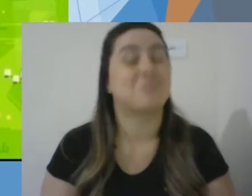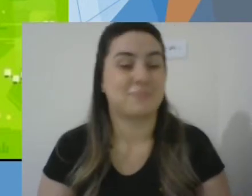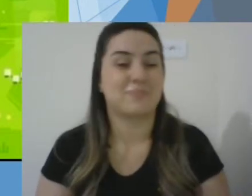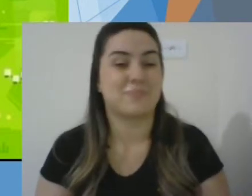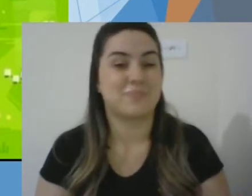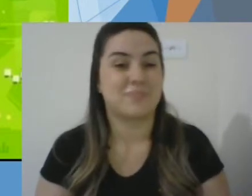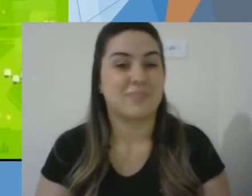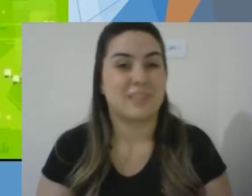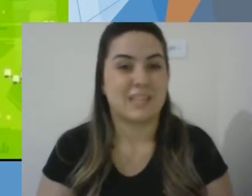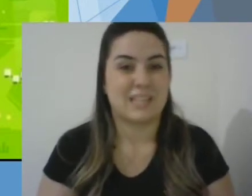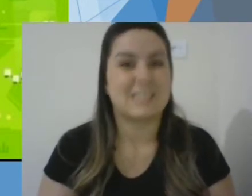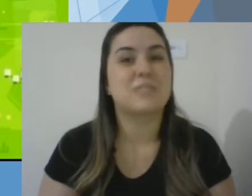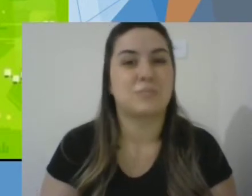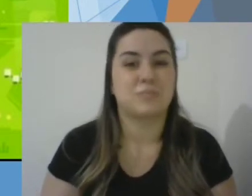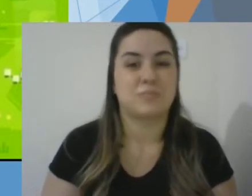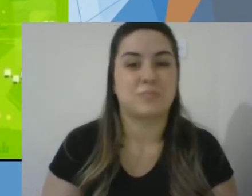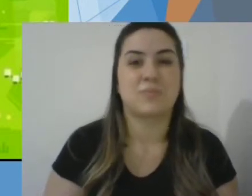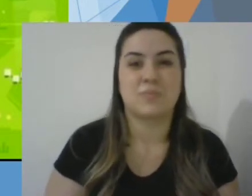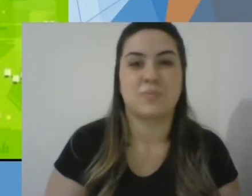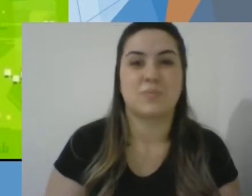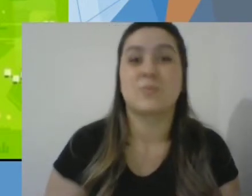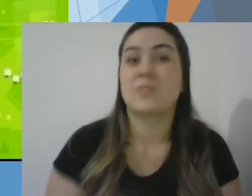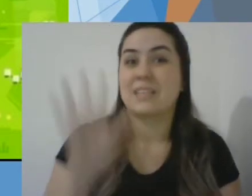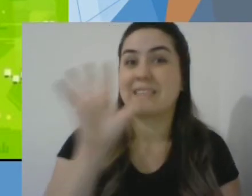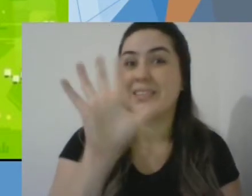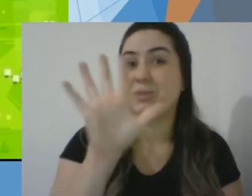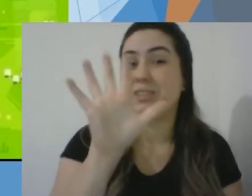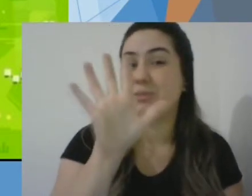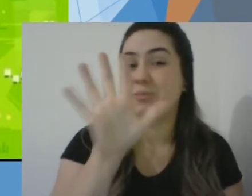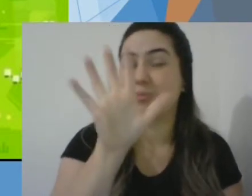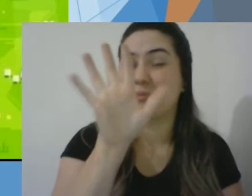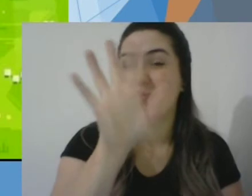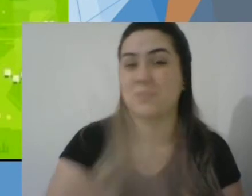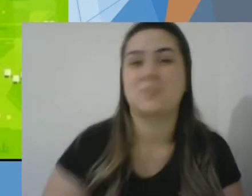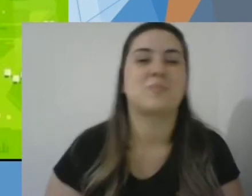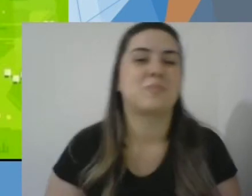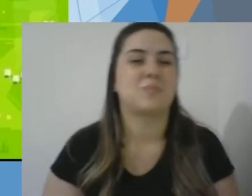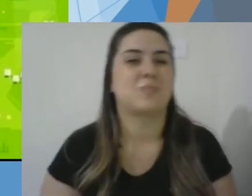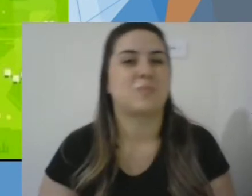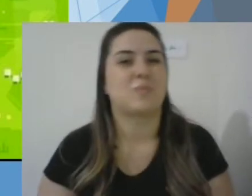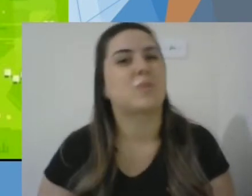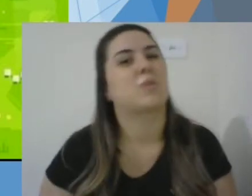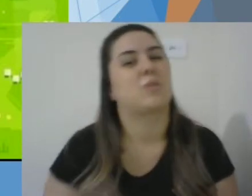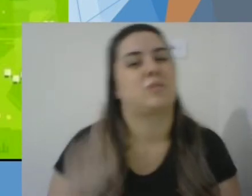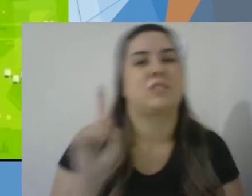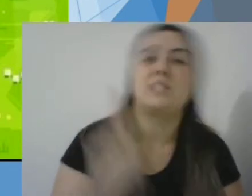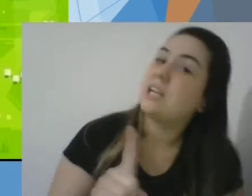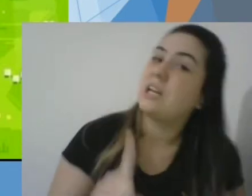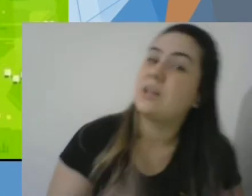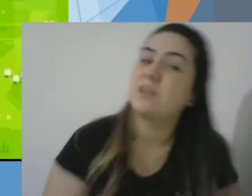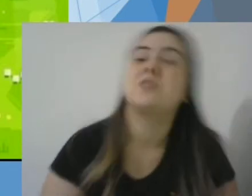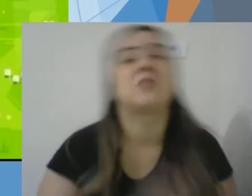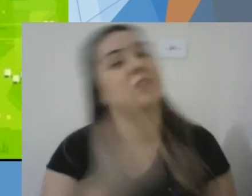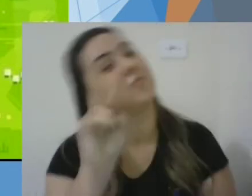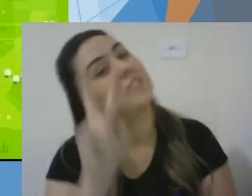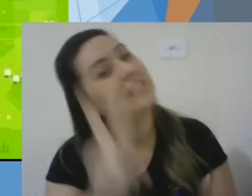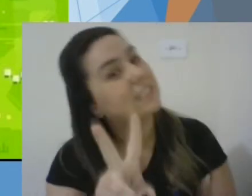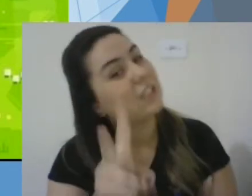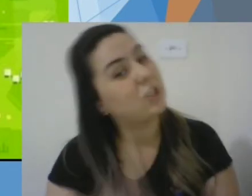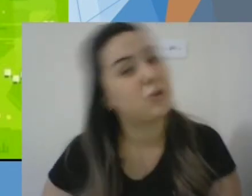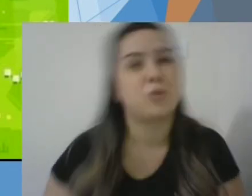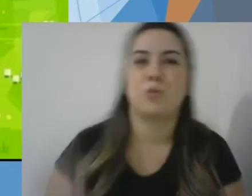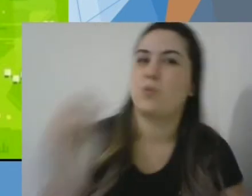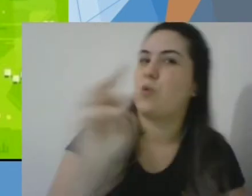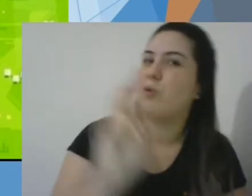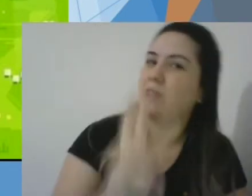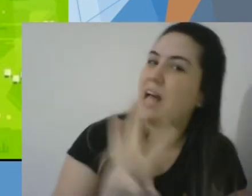nosso corpo. Aprendemos também sobre os 5 sentidos do corpo humano: a audição, a